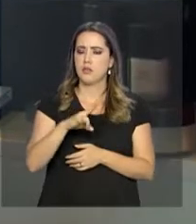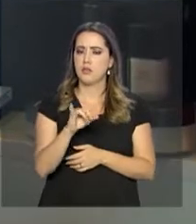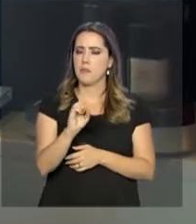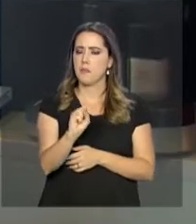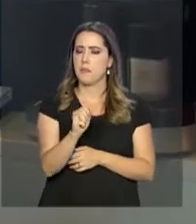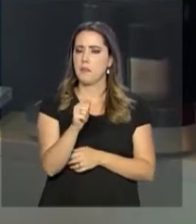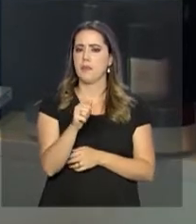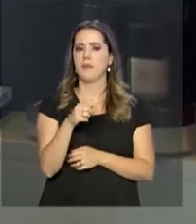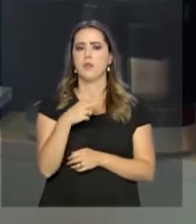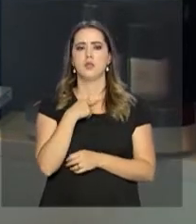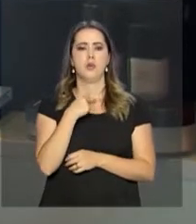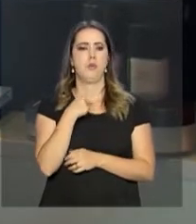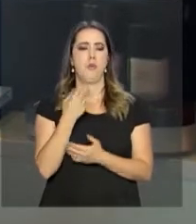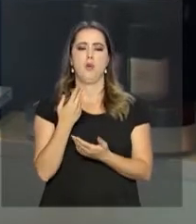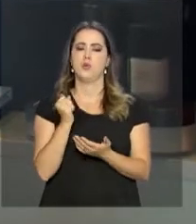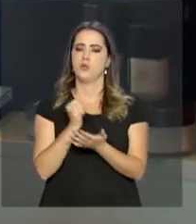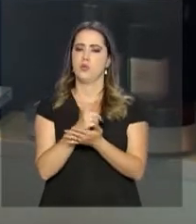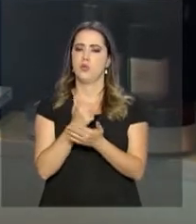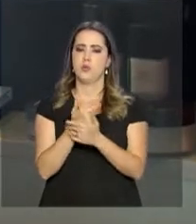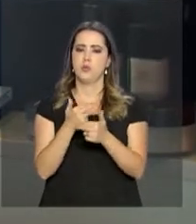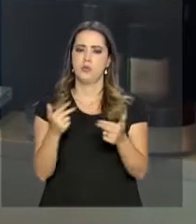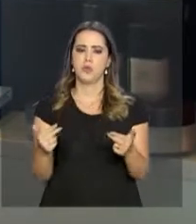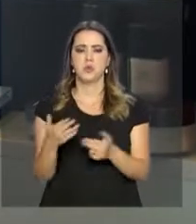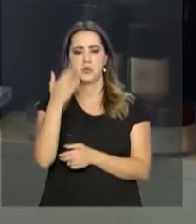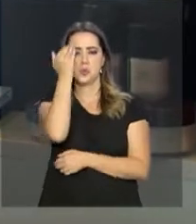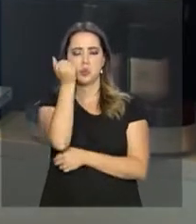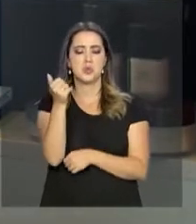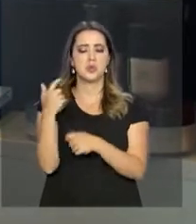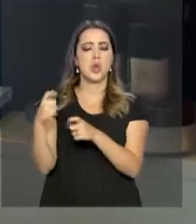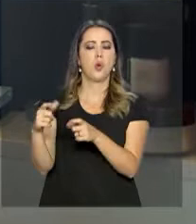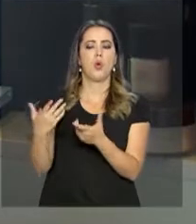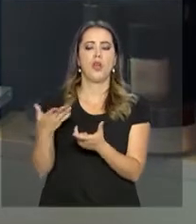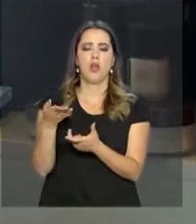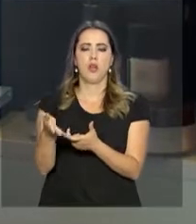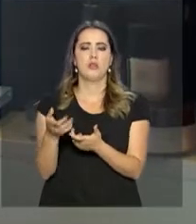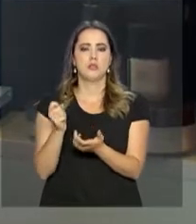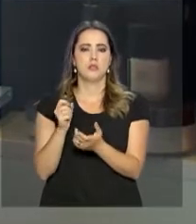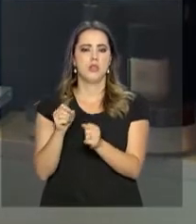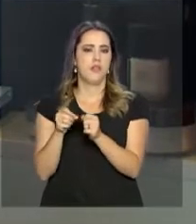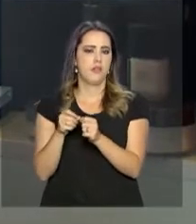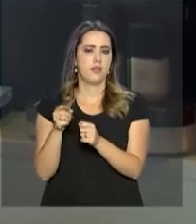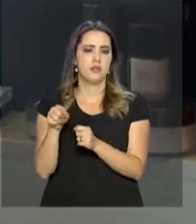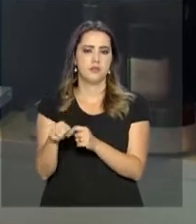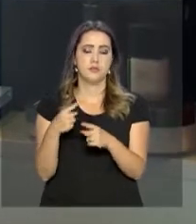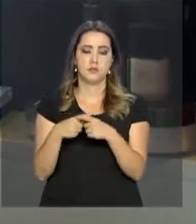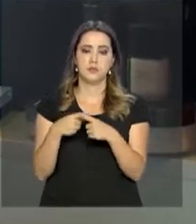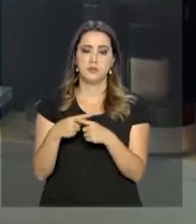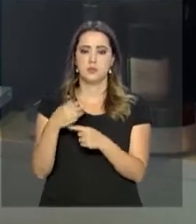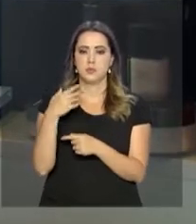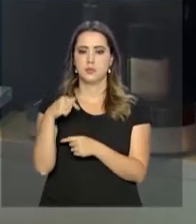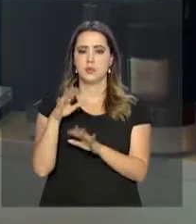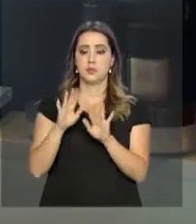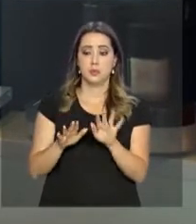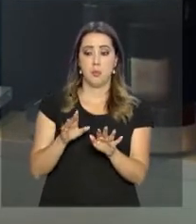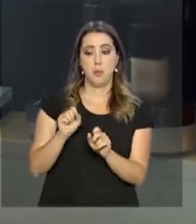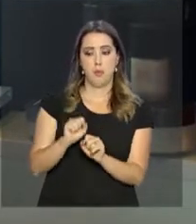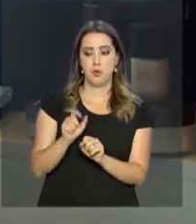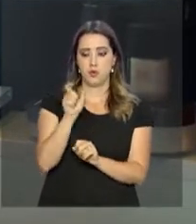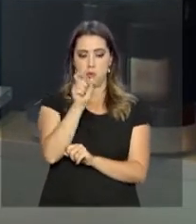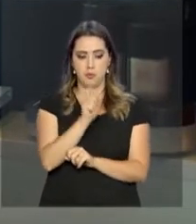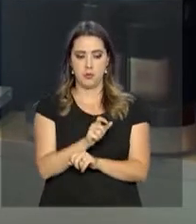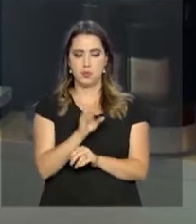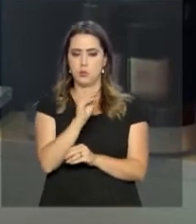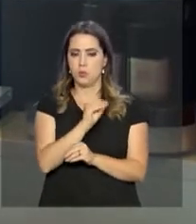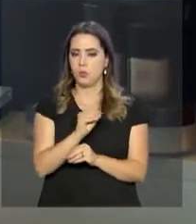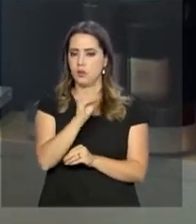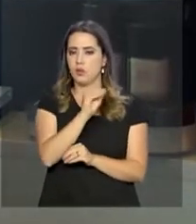não costumo comprar produtos que eu não sei de onde está vindo porque eu faço questão que minha cliente tenha esse